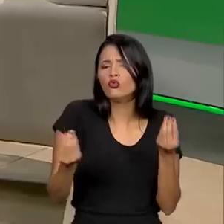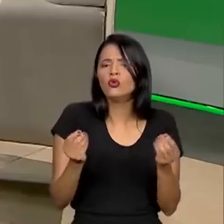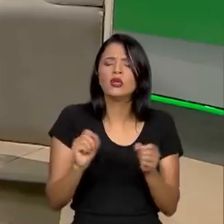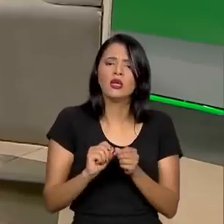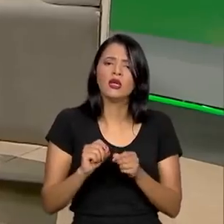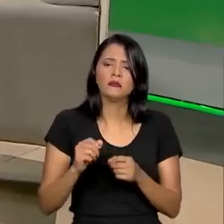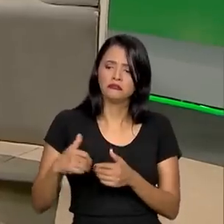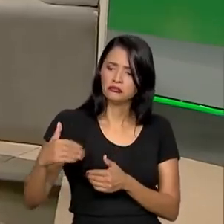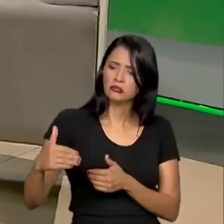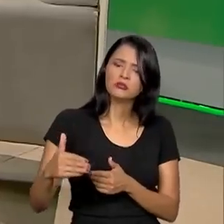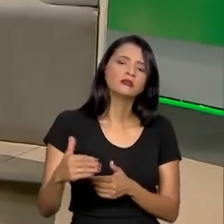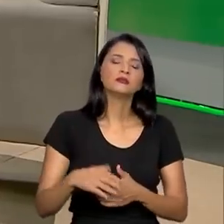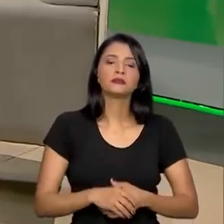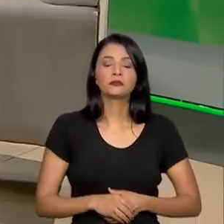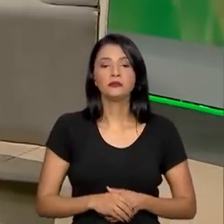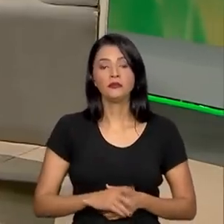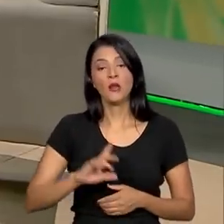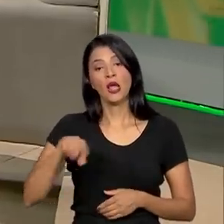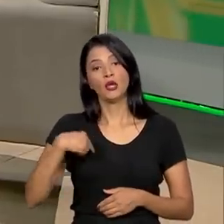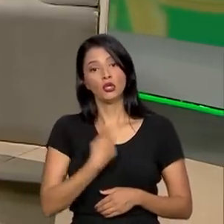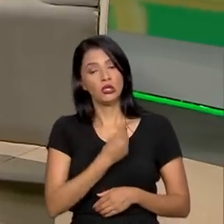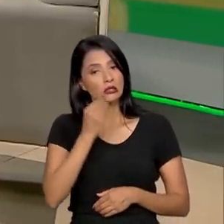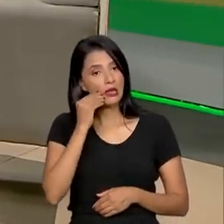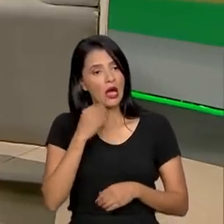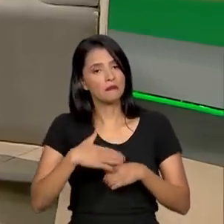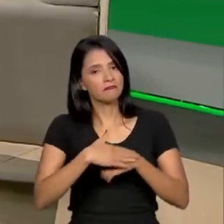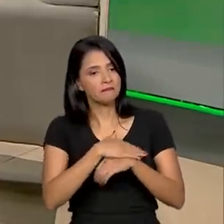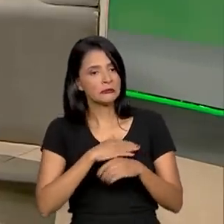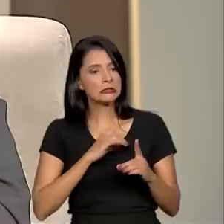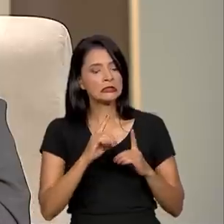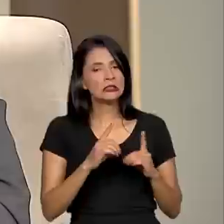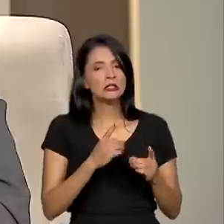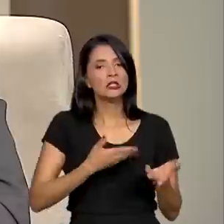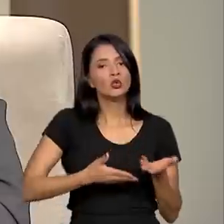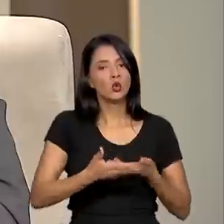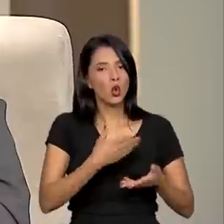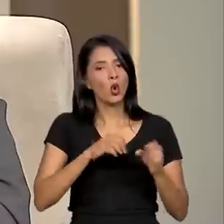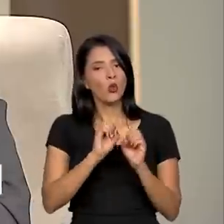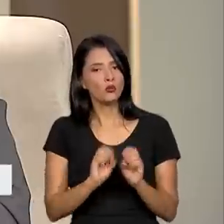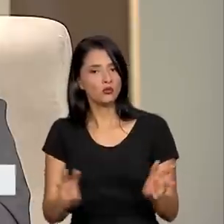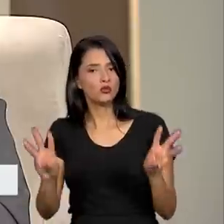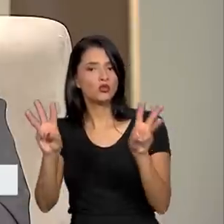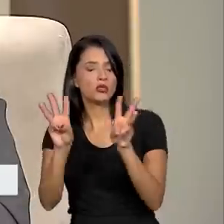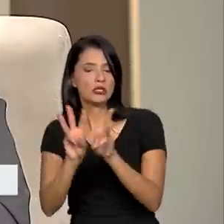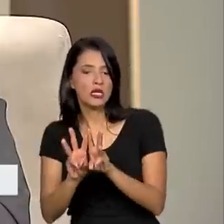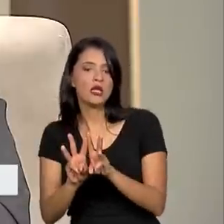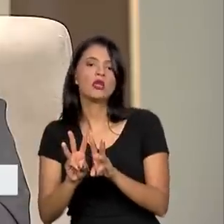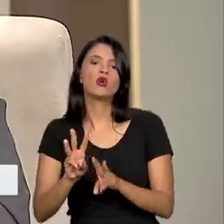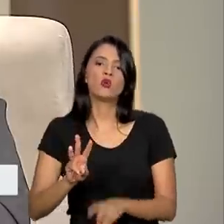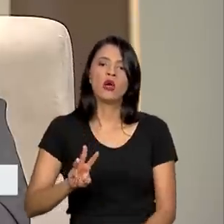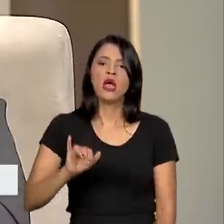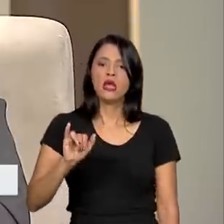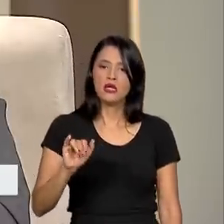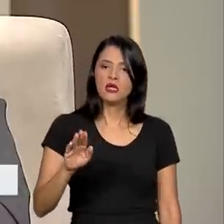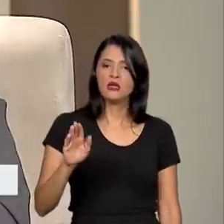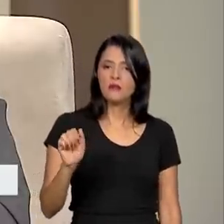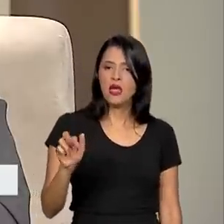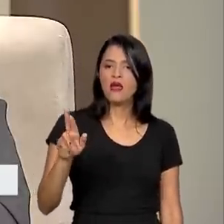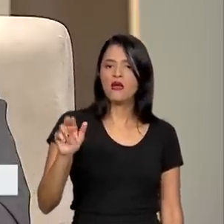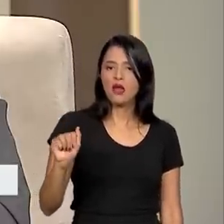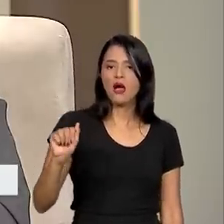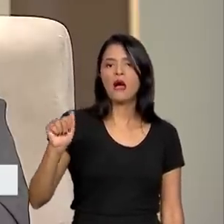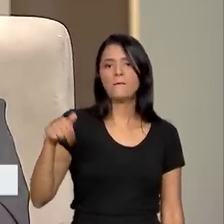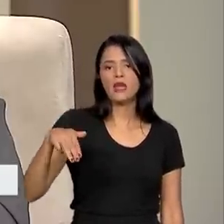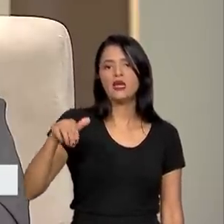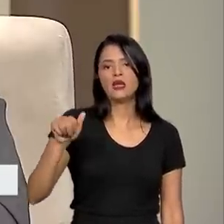nos próximos momentos? O IBRAM está buscando diálogos, especialmente com museus ibero-americanos. O IBRAM faz parte